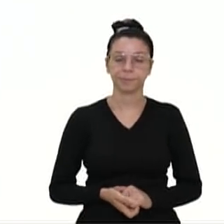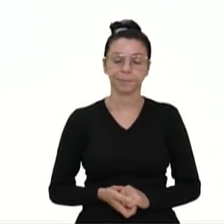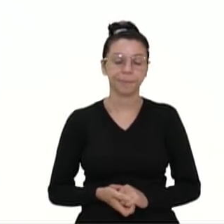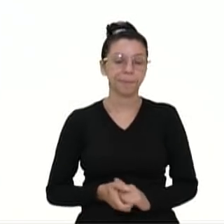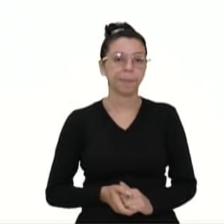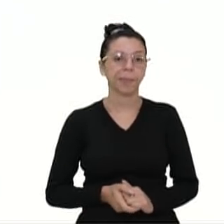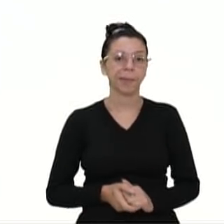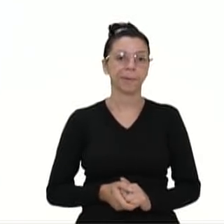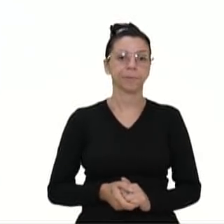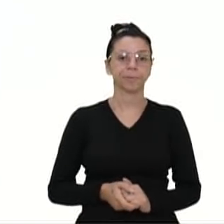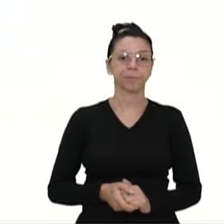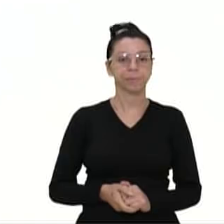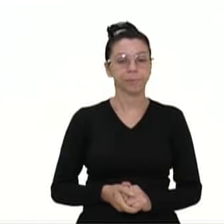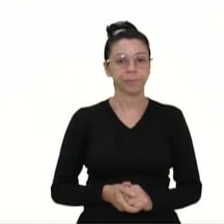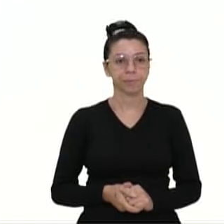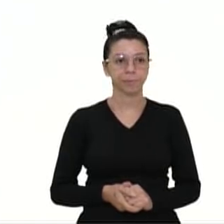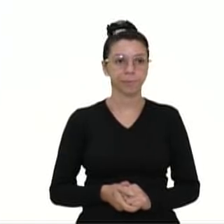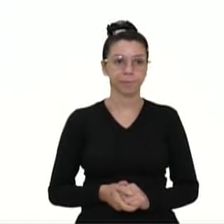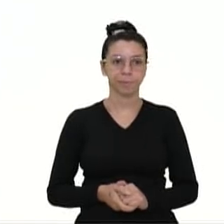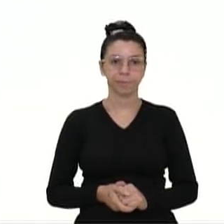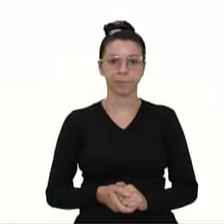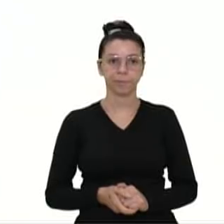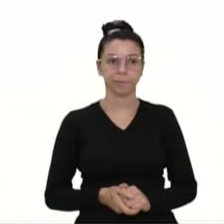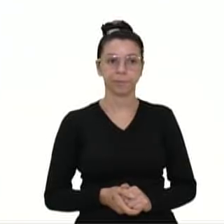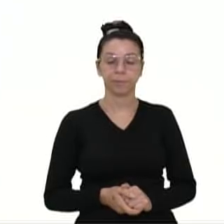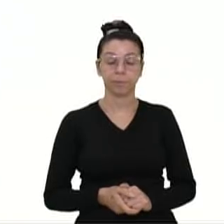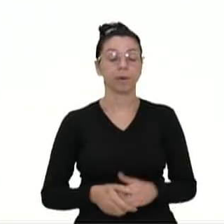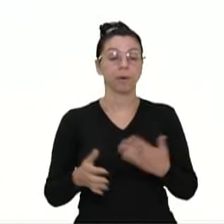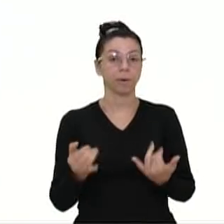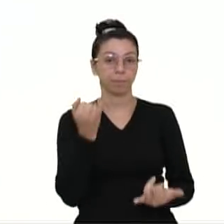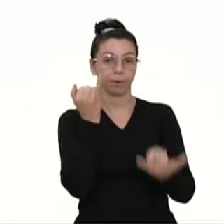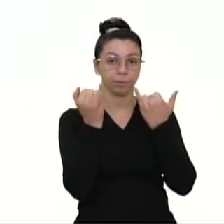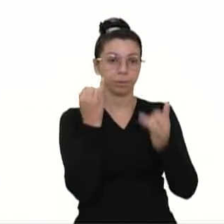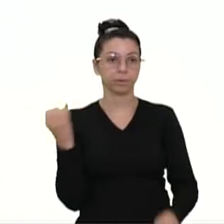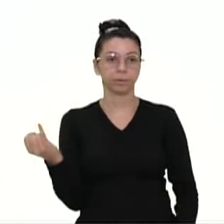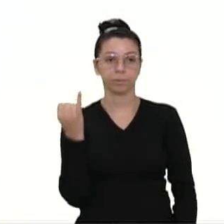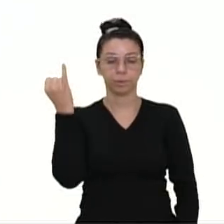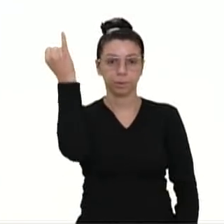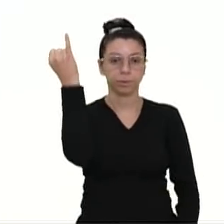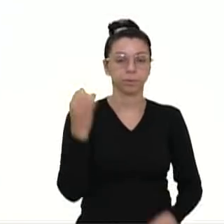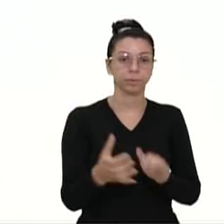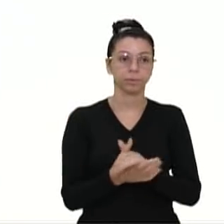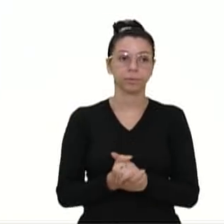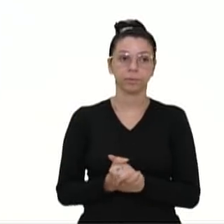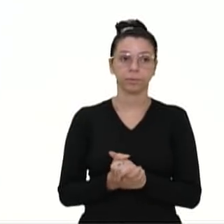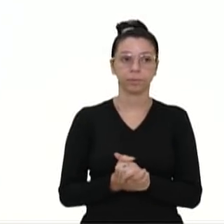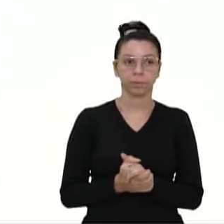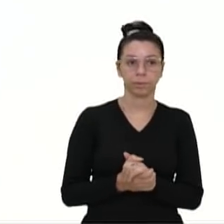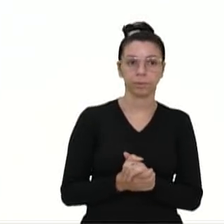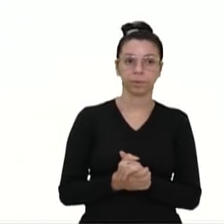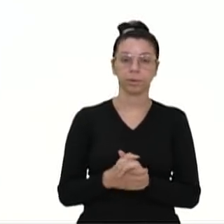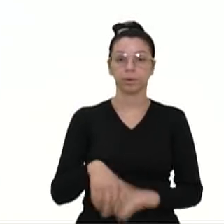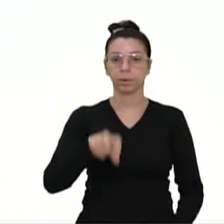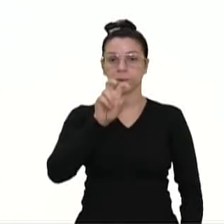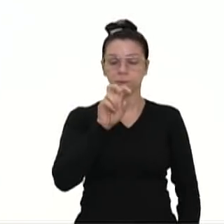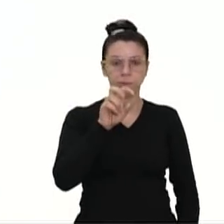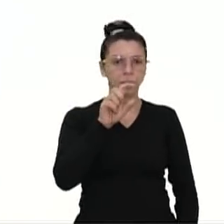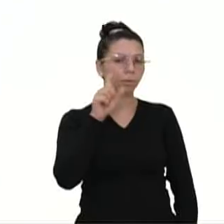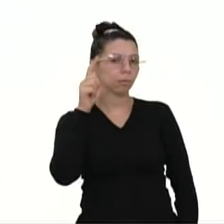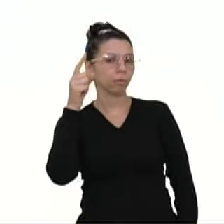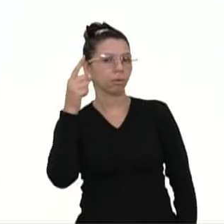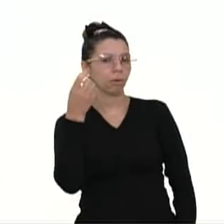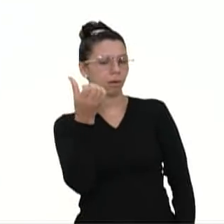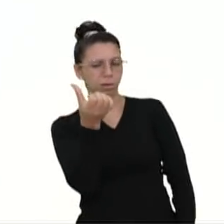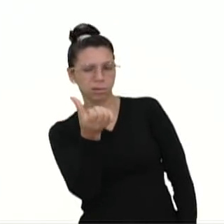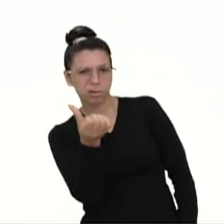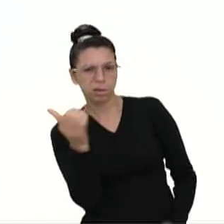Veja só aqui antes um dado importante, né? O tempo de incubação do vírus é de 5 a 6 dias, que pode chegar